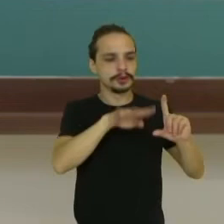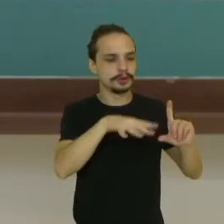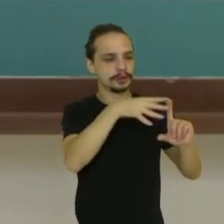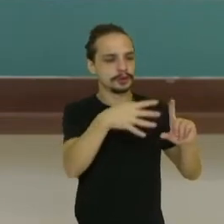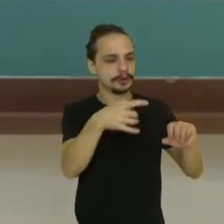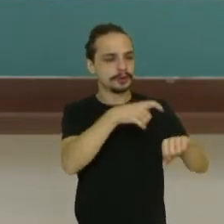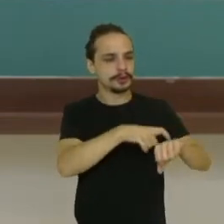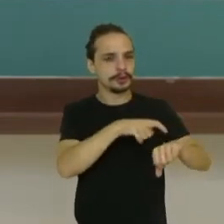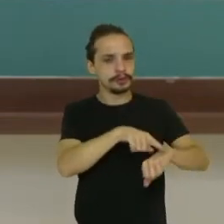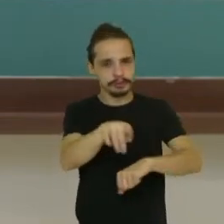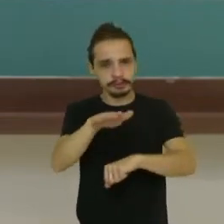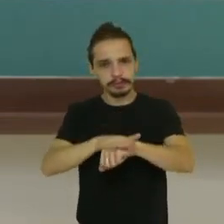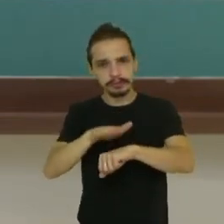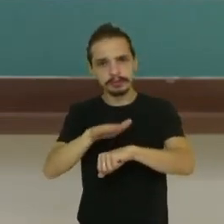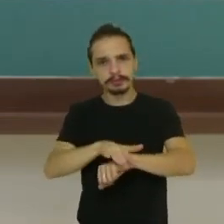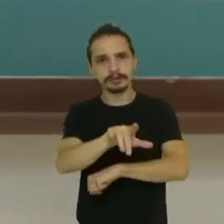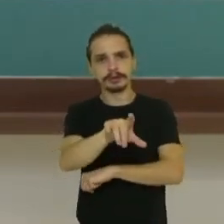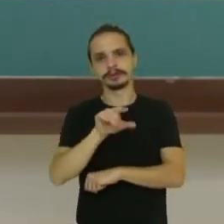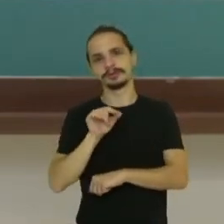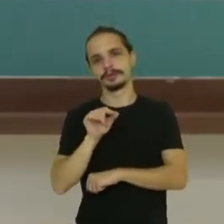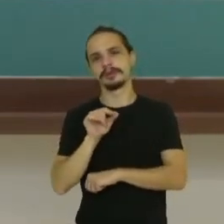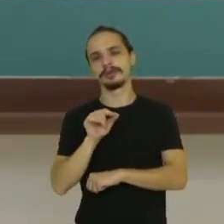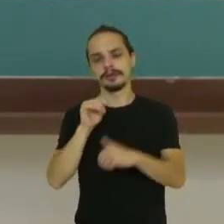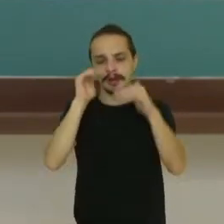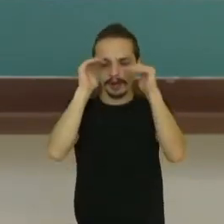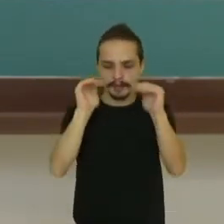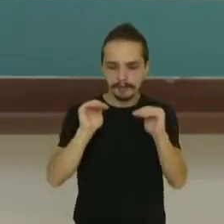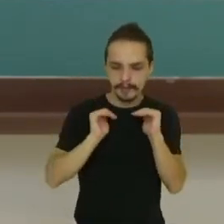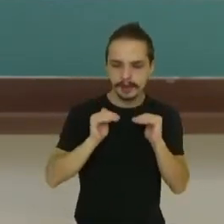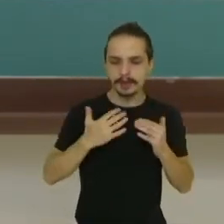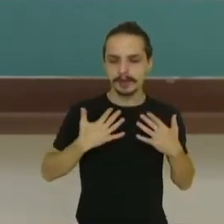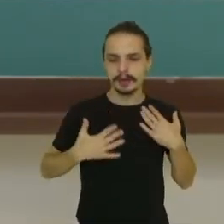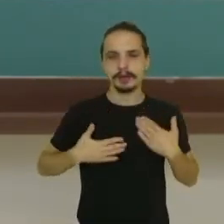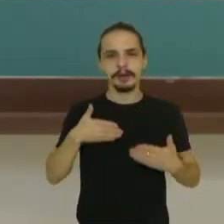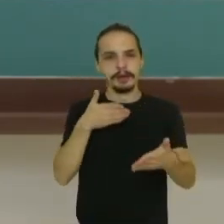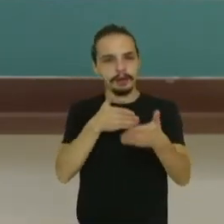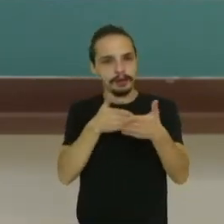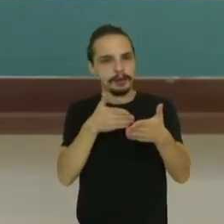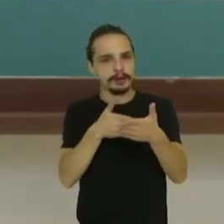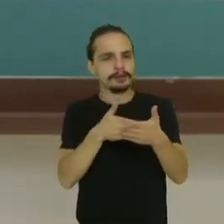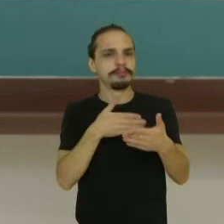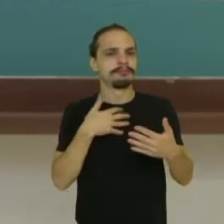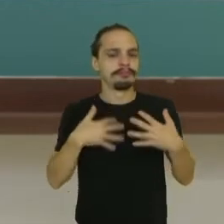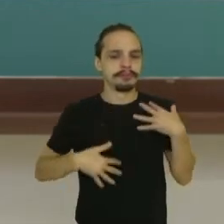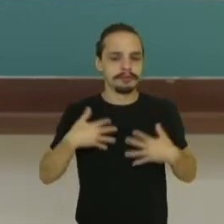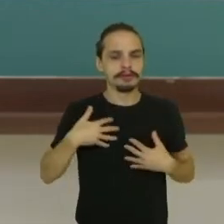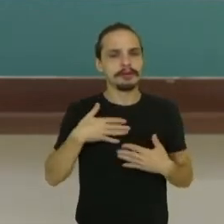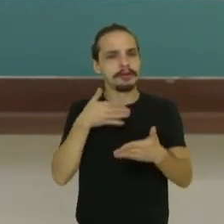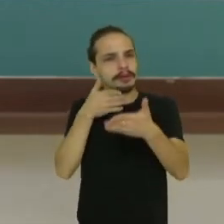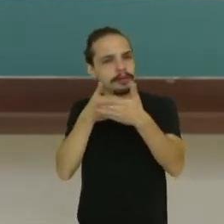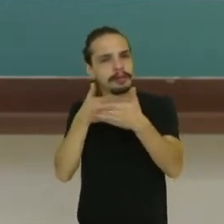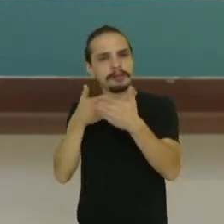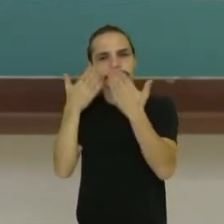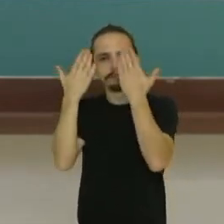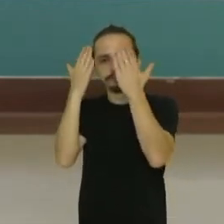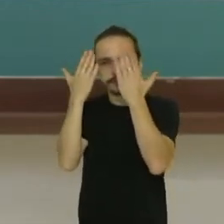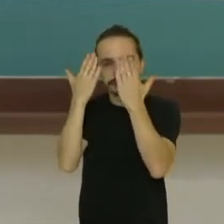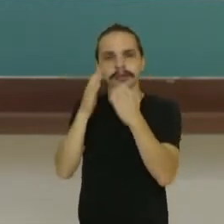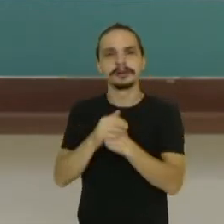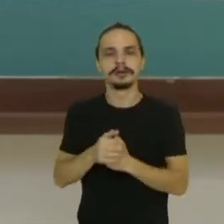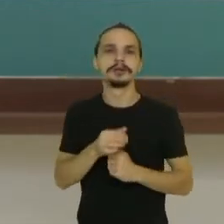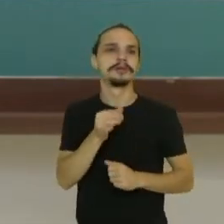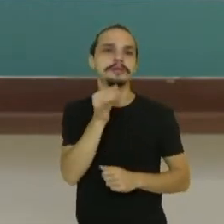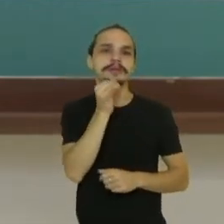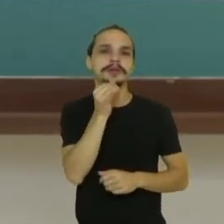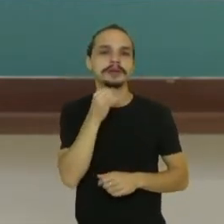vai estabelecer respeitando os seus limites físicos os seus amigos e psicológicos é Ah eu sei que eu não